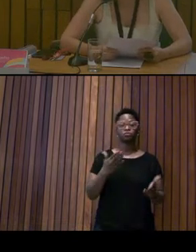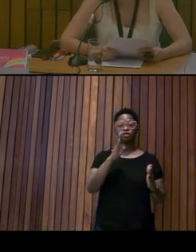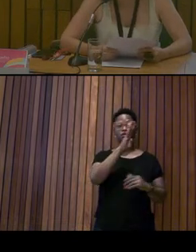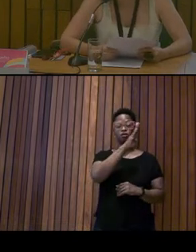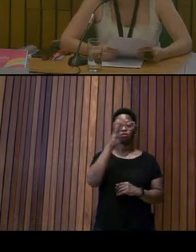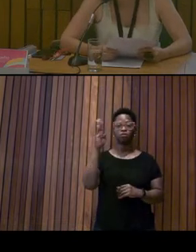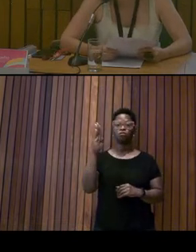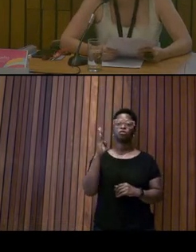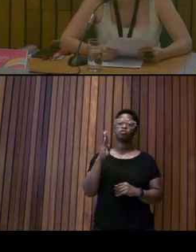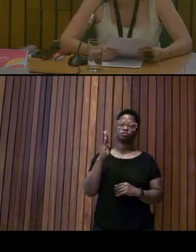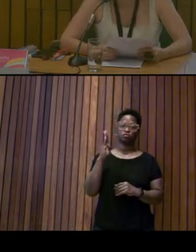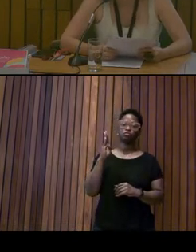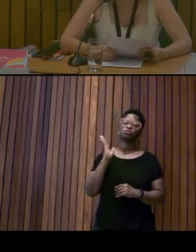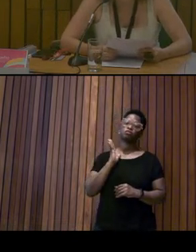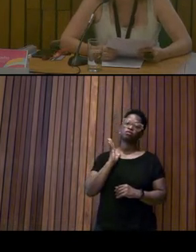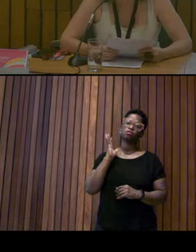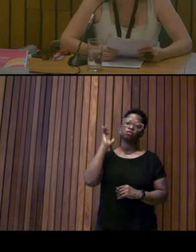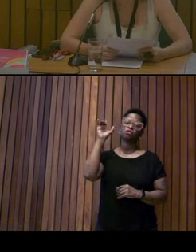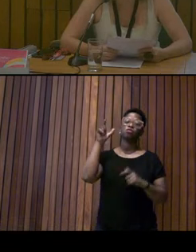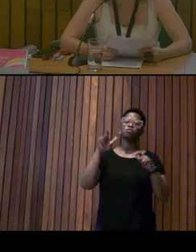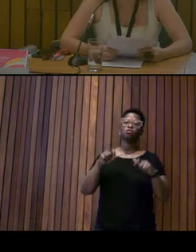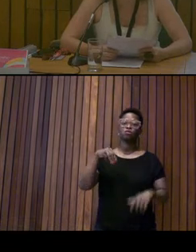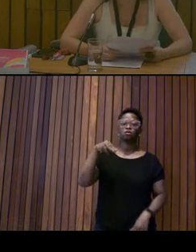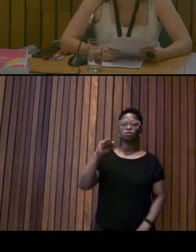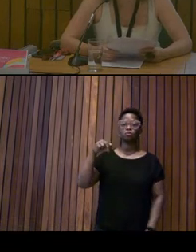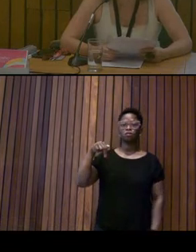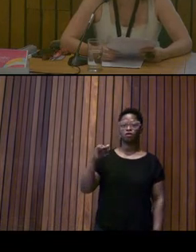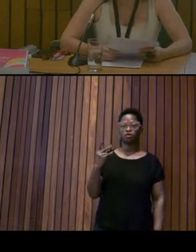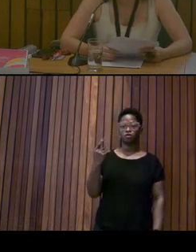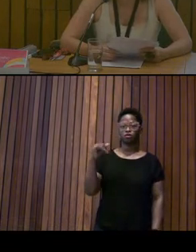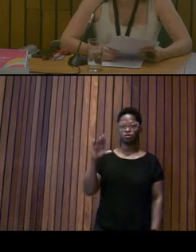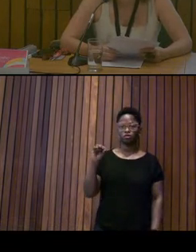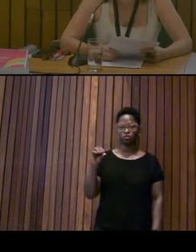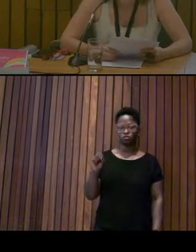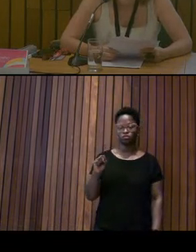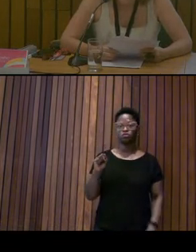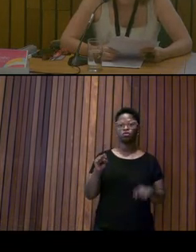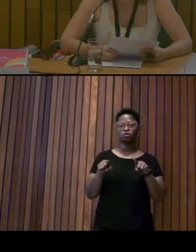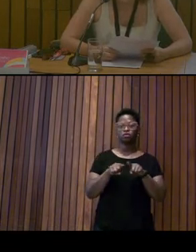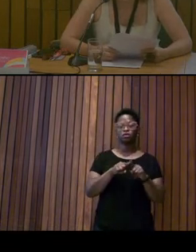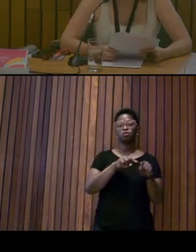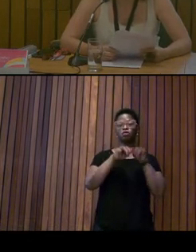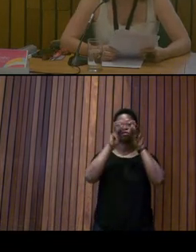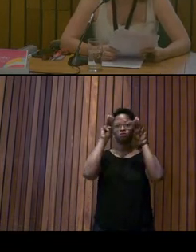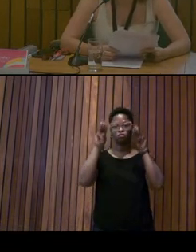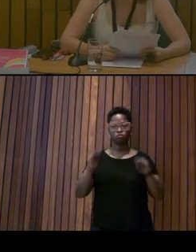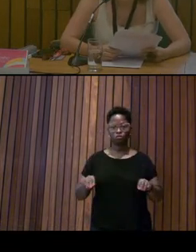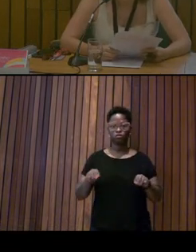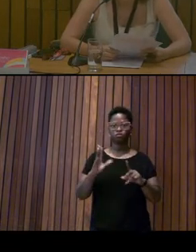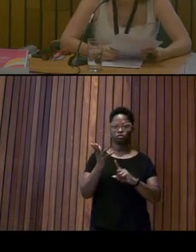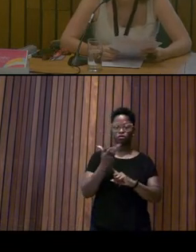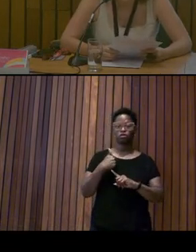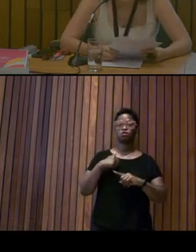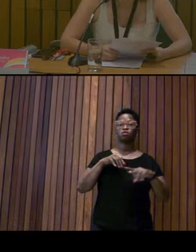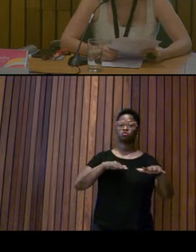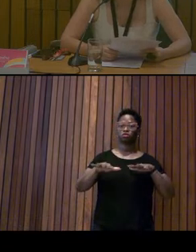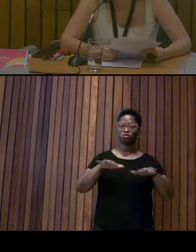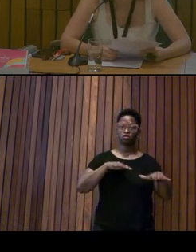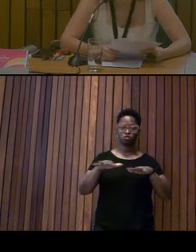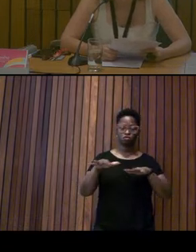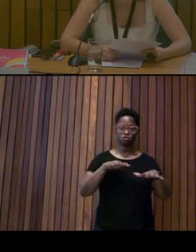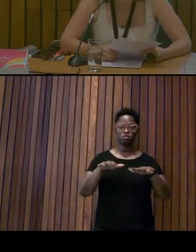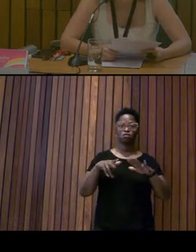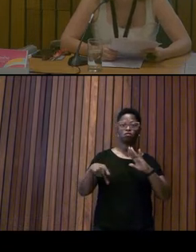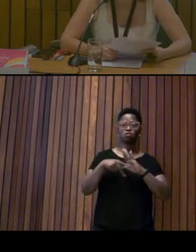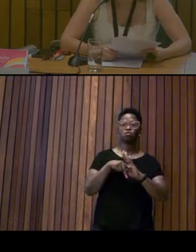Parque Marielle Franco fica em Manguinhos, só para registrar. Museu Bispo do Rosário, Arte Contemporânea, fica em Jacarepaguá, na Colônia